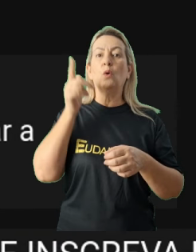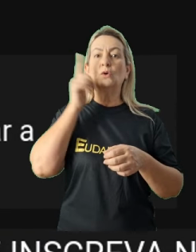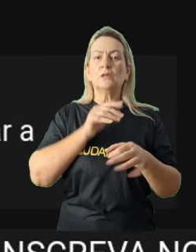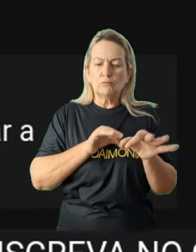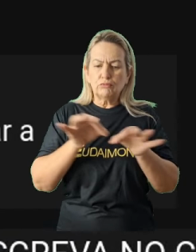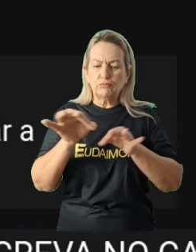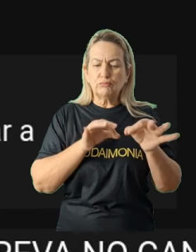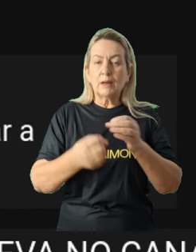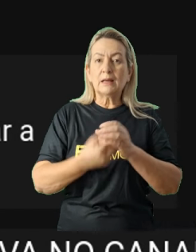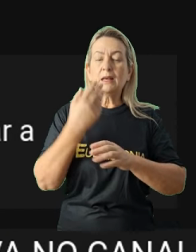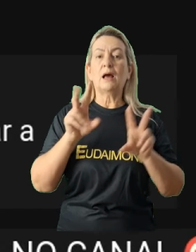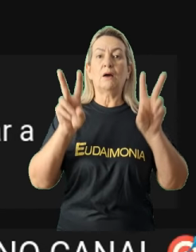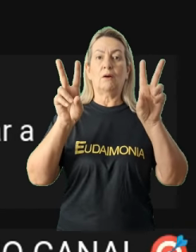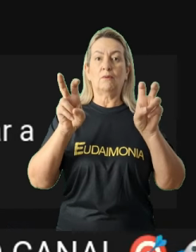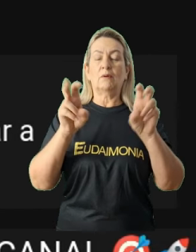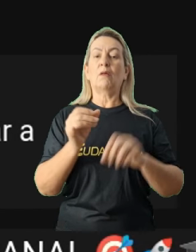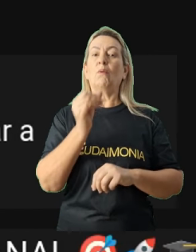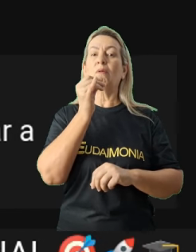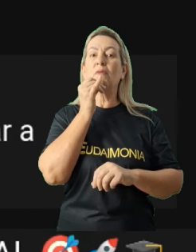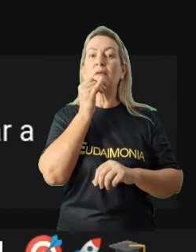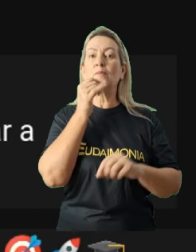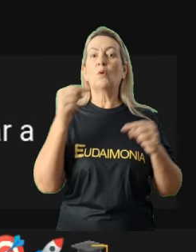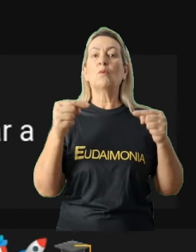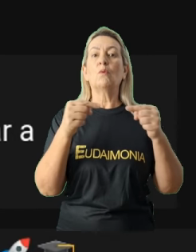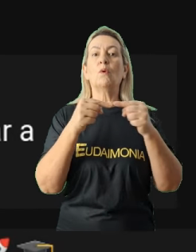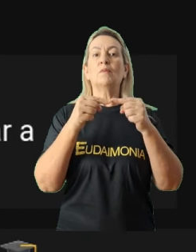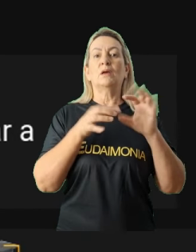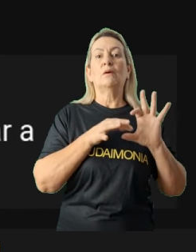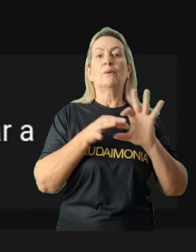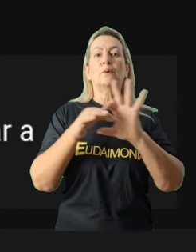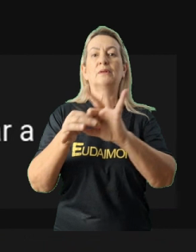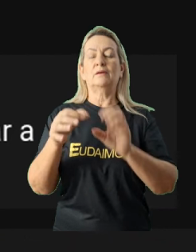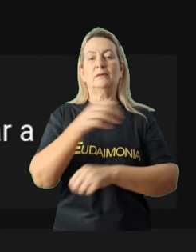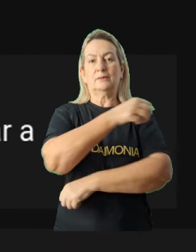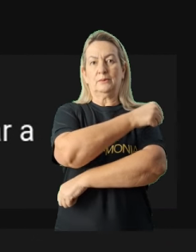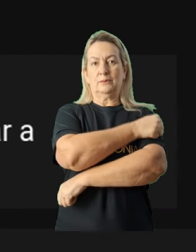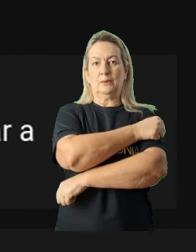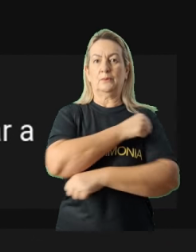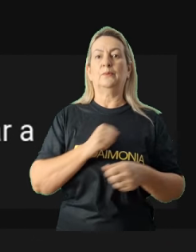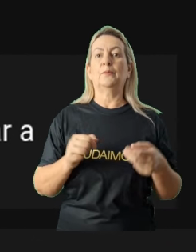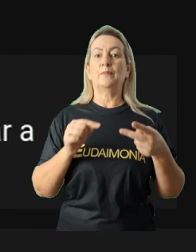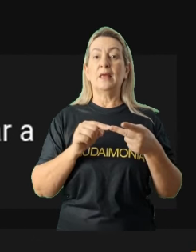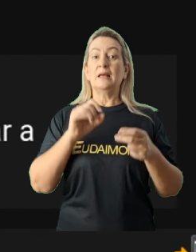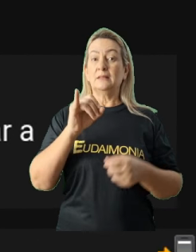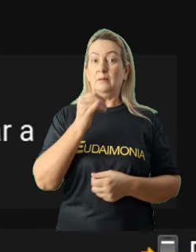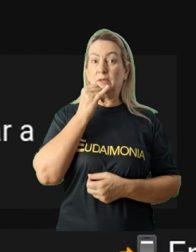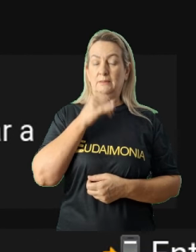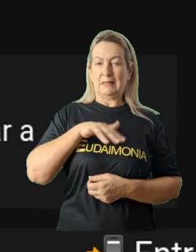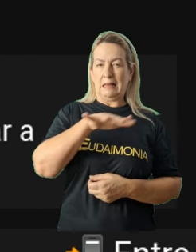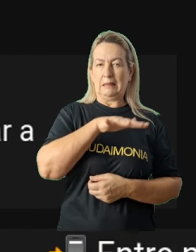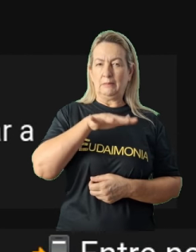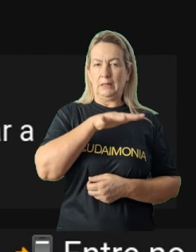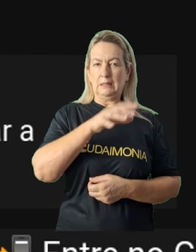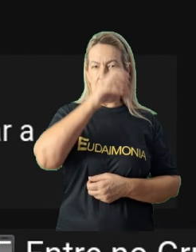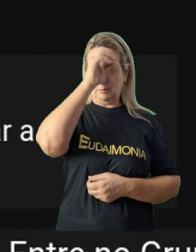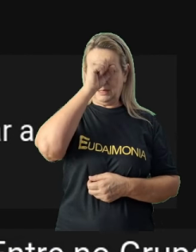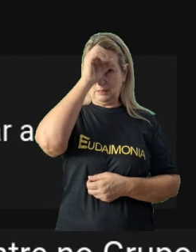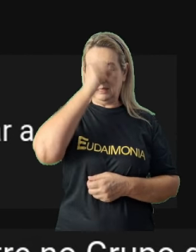conseguir montar um assunto e fazer um exemplo próximo de você. Isso já causa um engajamento um pouco melhor. E quando você vai para ambiente